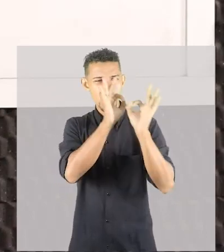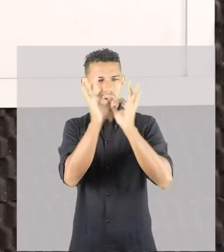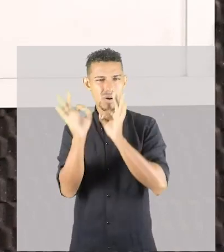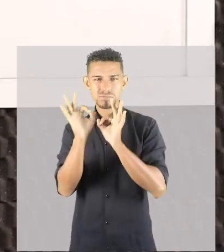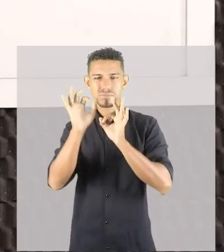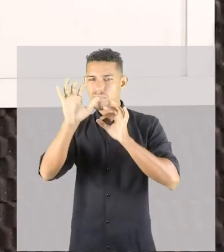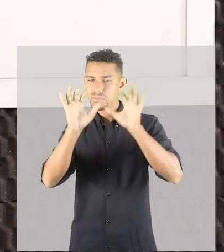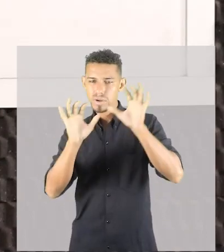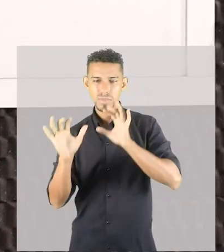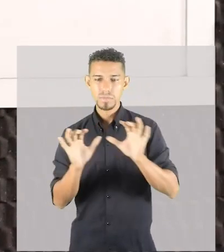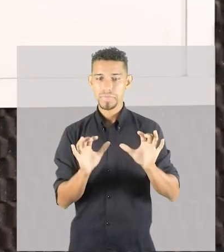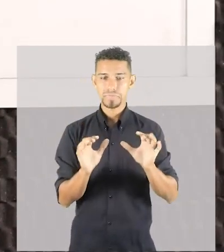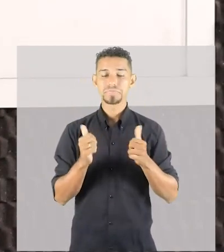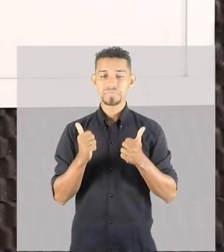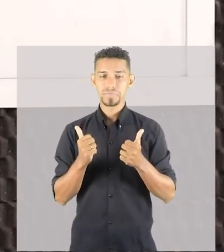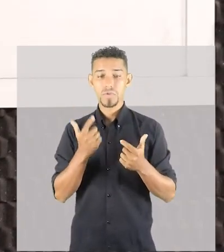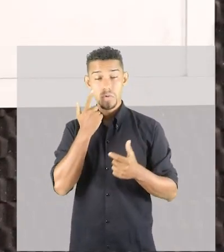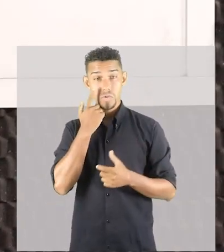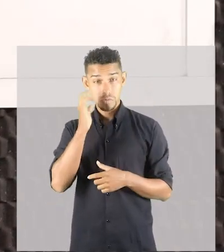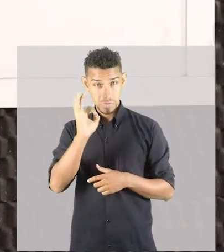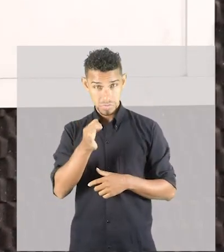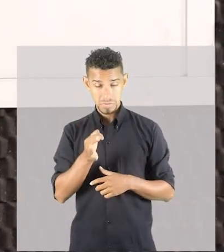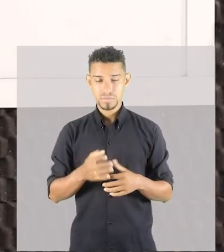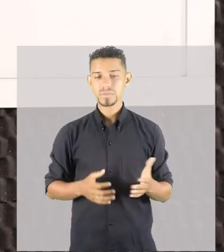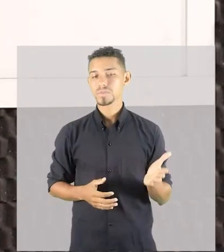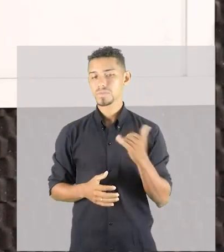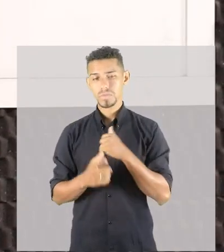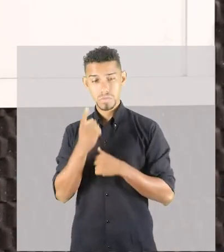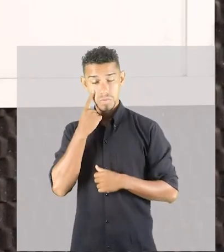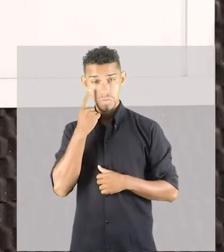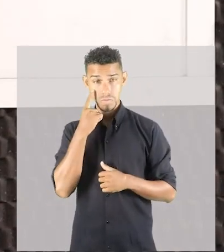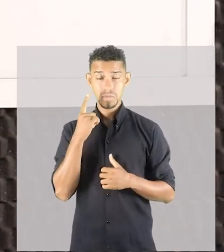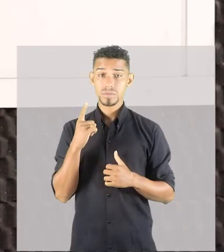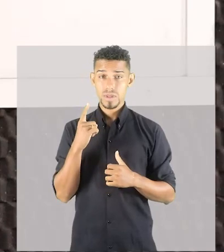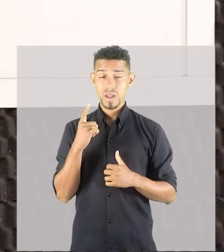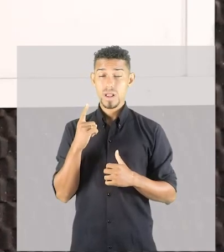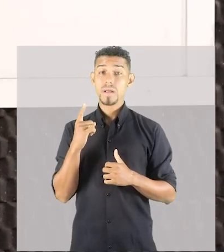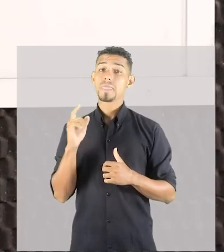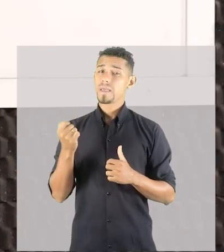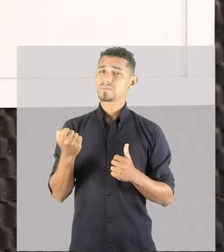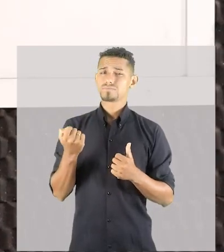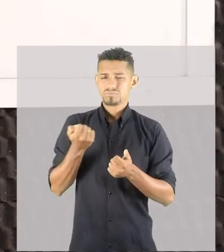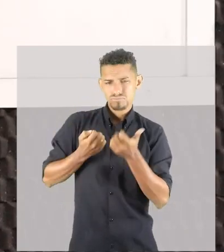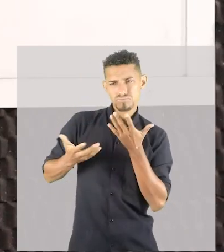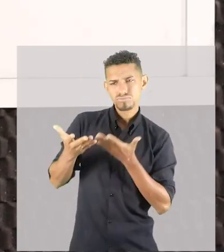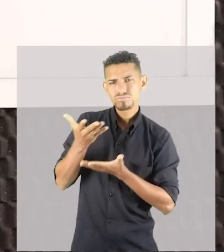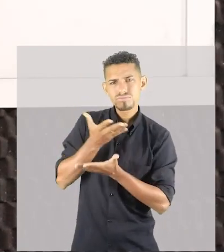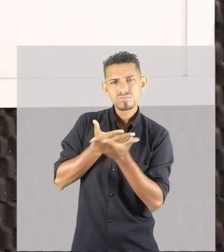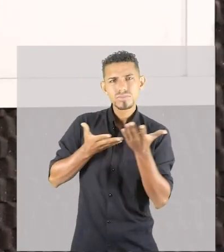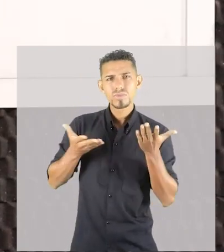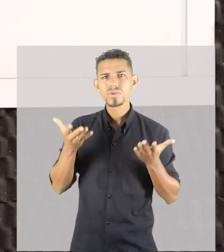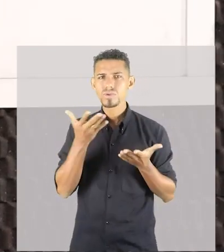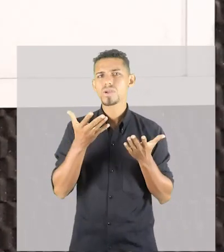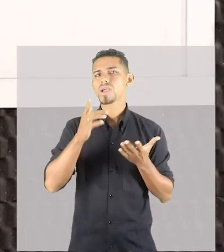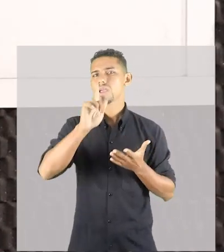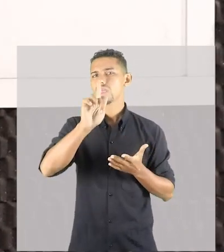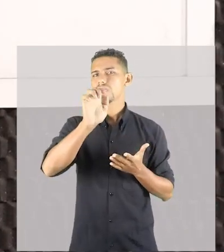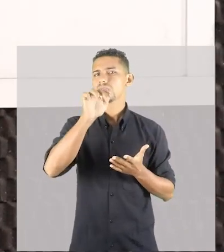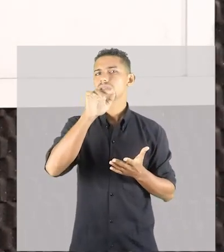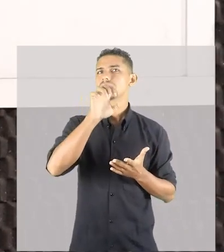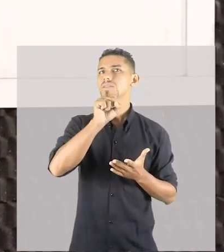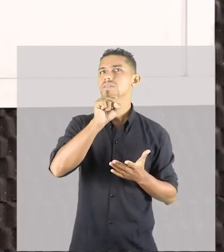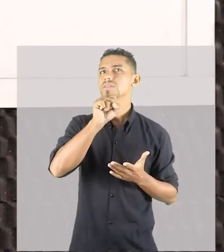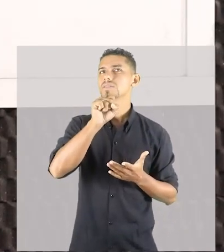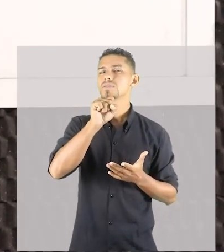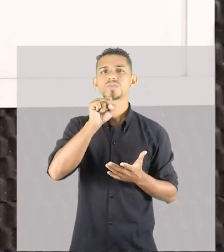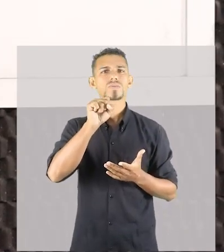organismos, certo? Então, bora lá. As interações gênicas, então o nome já está dizendo, interação entre genes. Raíssa, mas o que